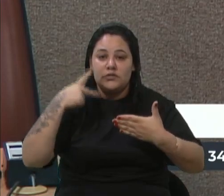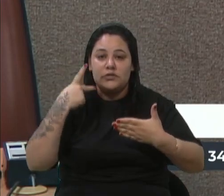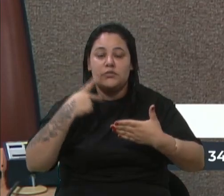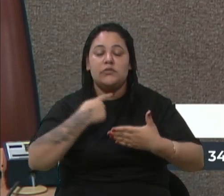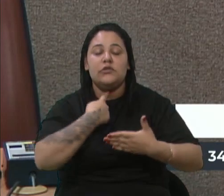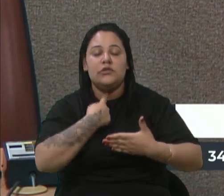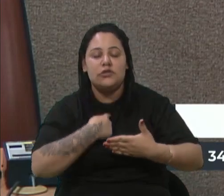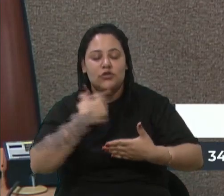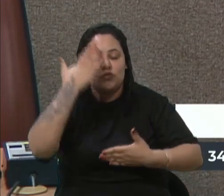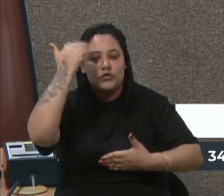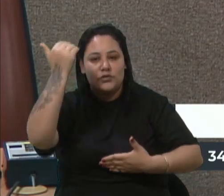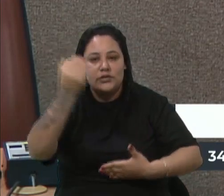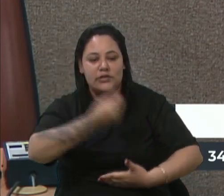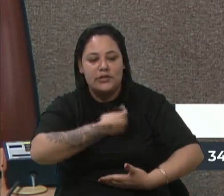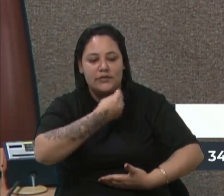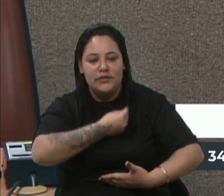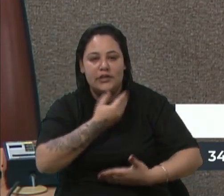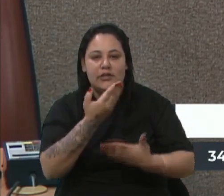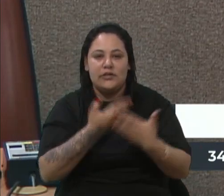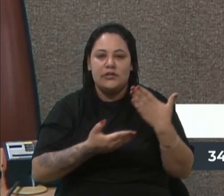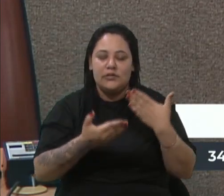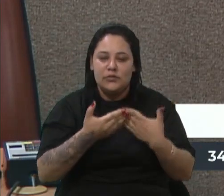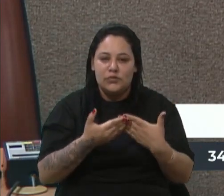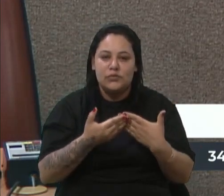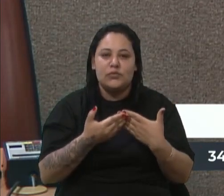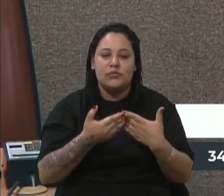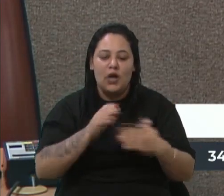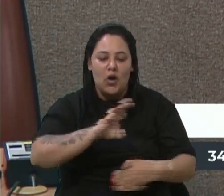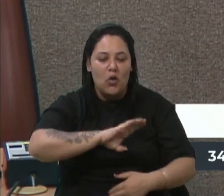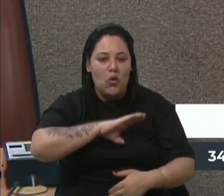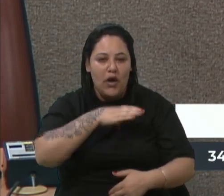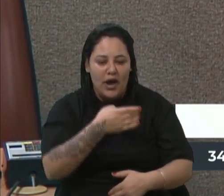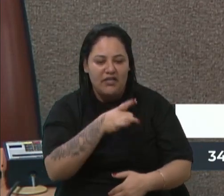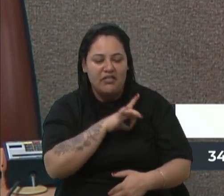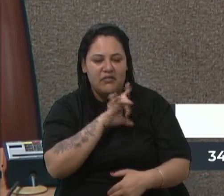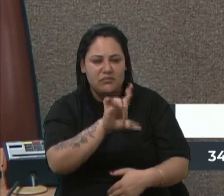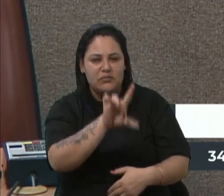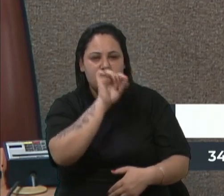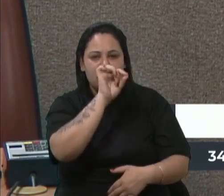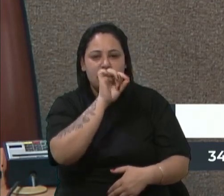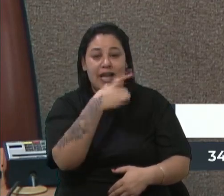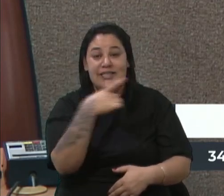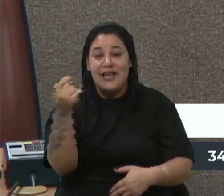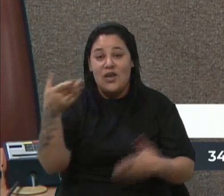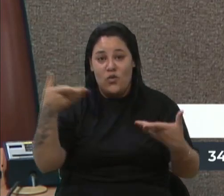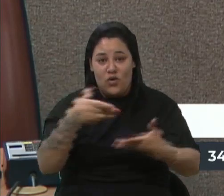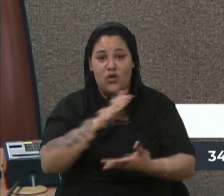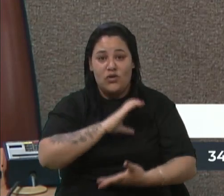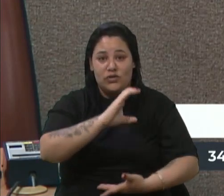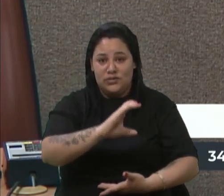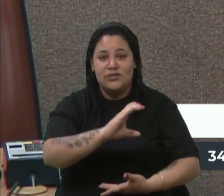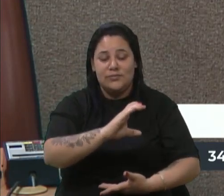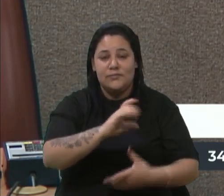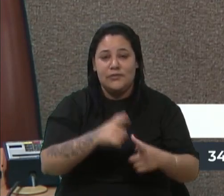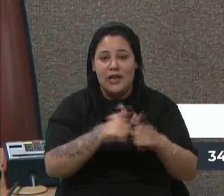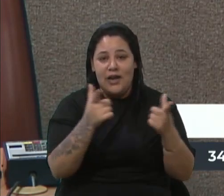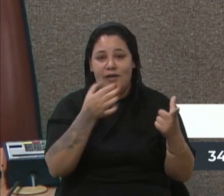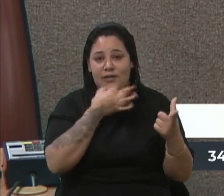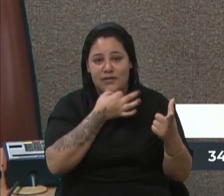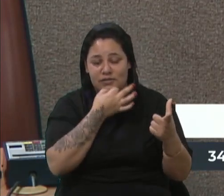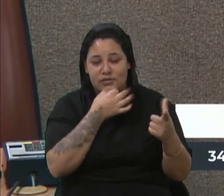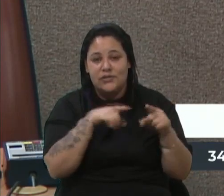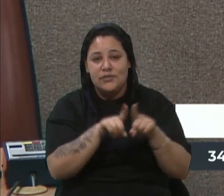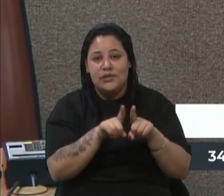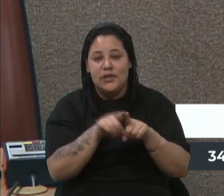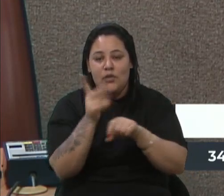sucesso na nova empreitada a coragem que teve de decidir sair da coordenação do jornalismo da Rádio Caxias e